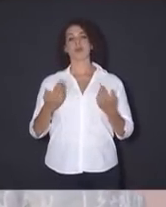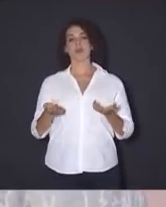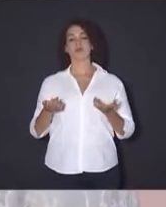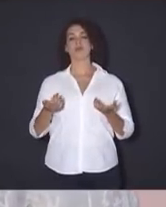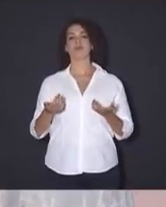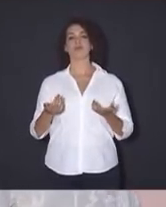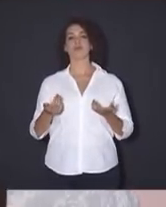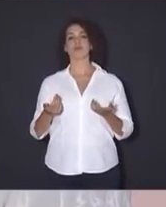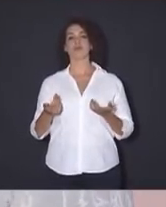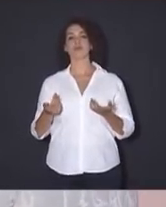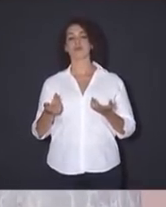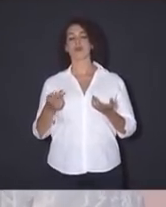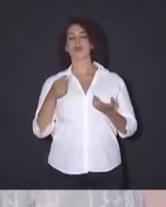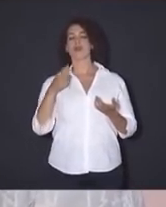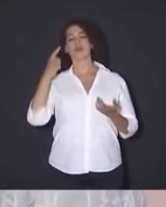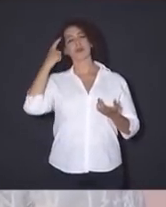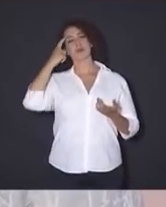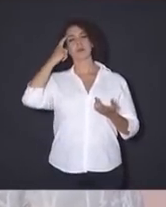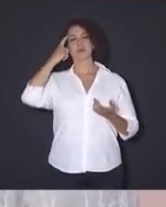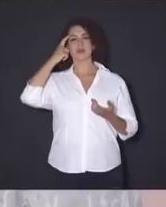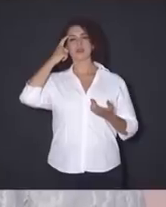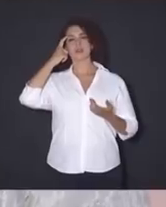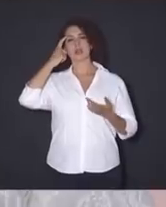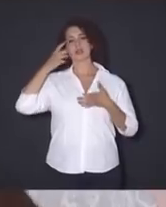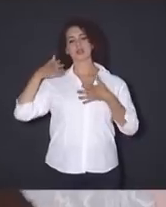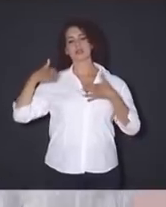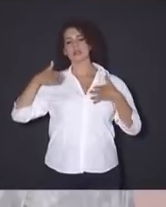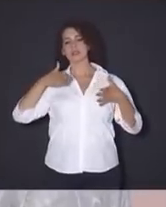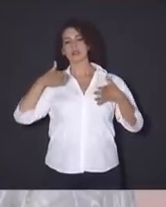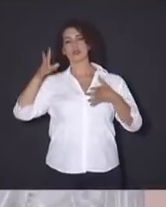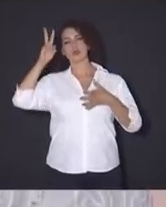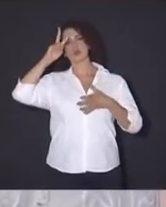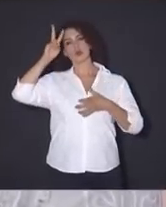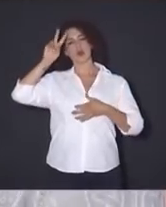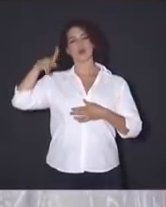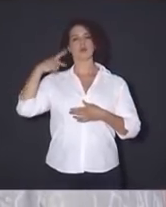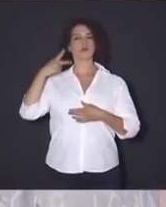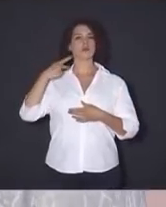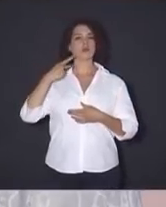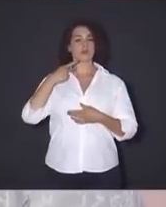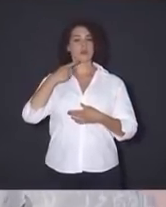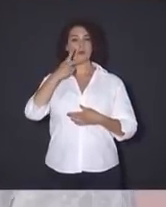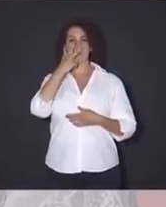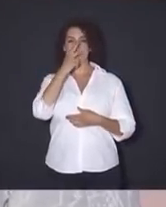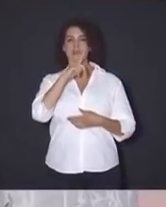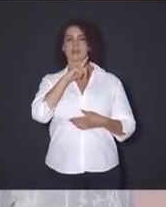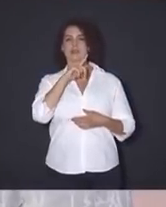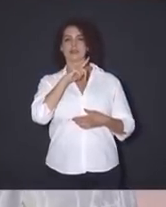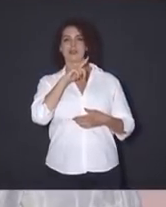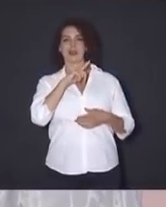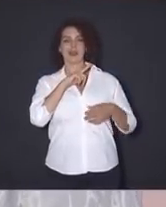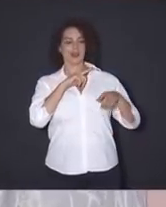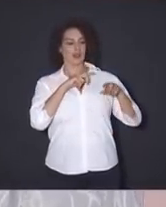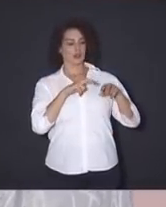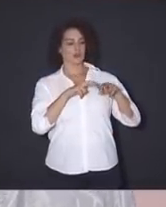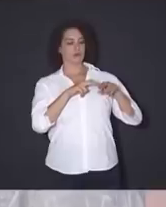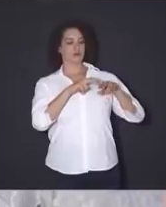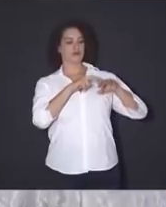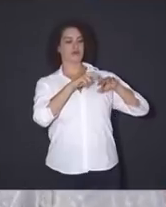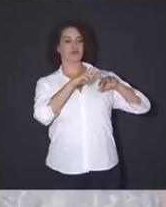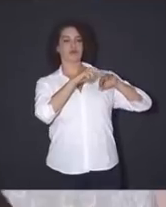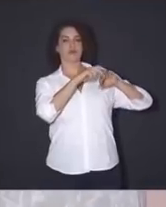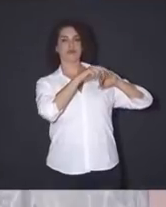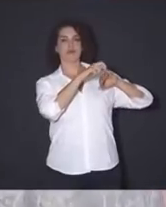interessante e quando você pensa na trajetória política a uma escada aquele indivíduo vem sob